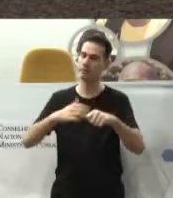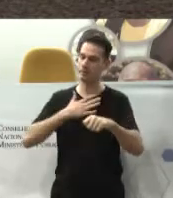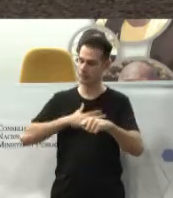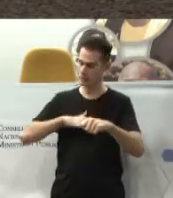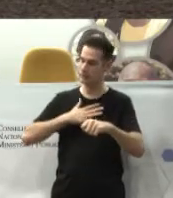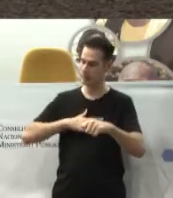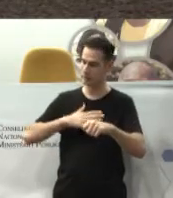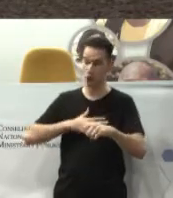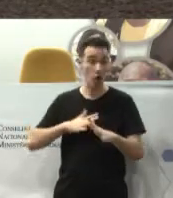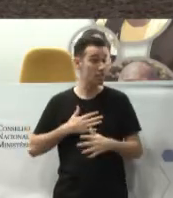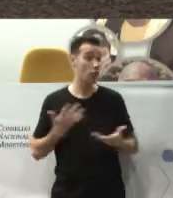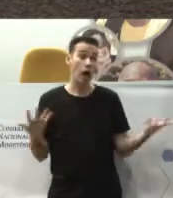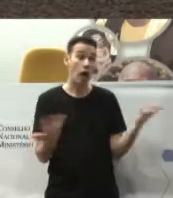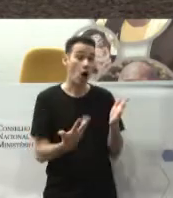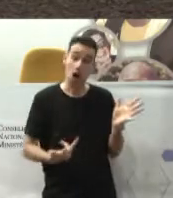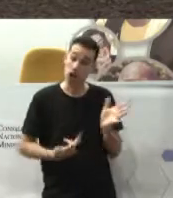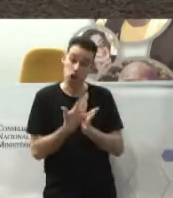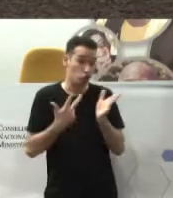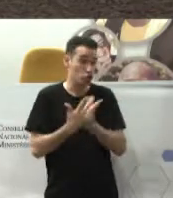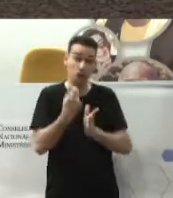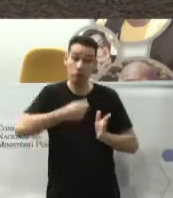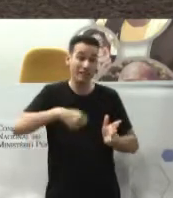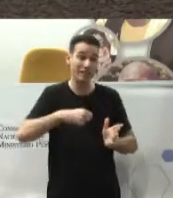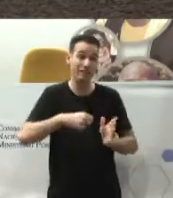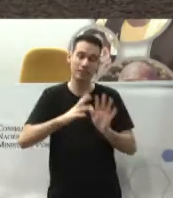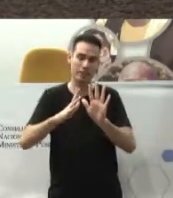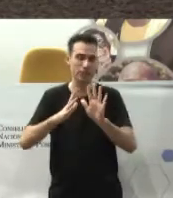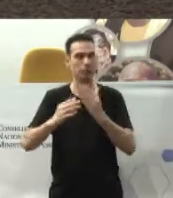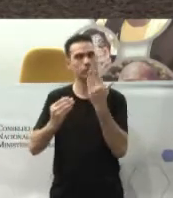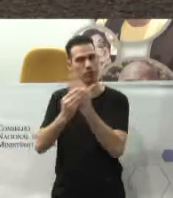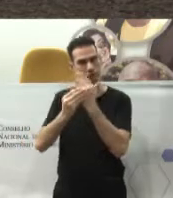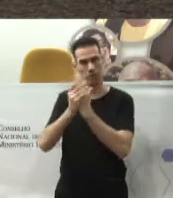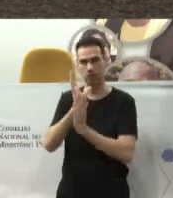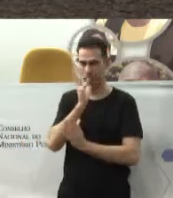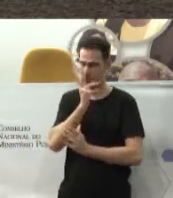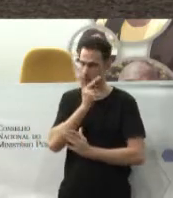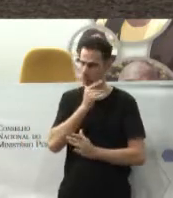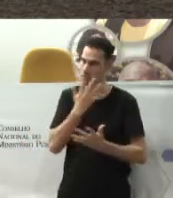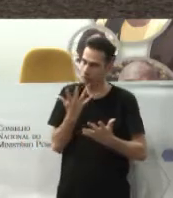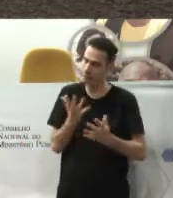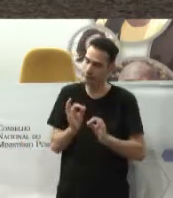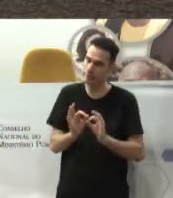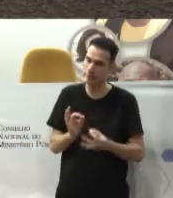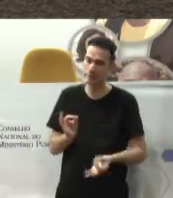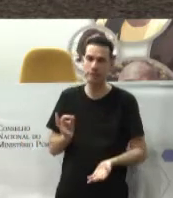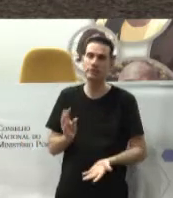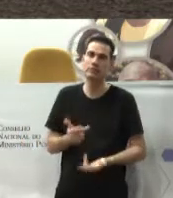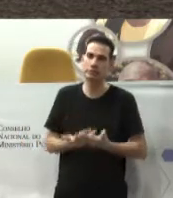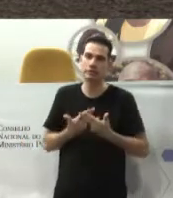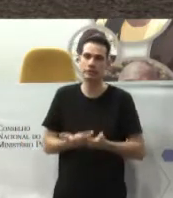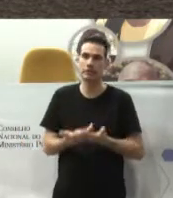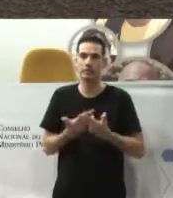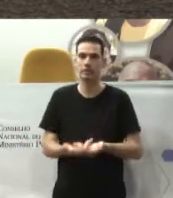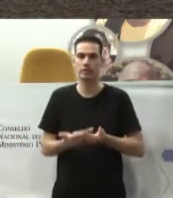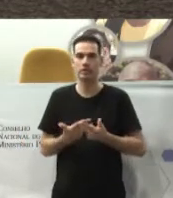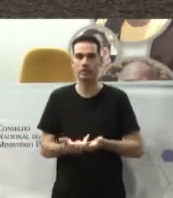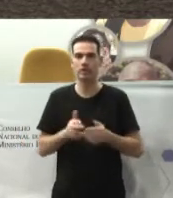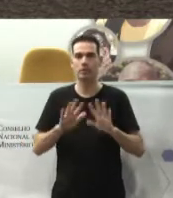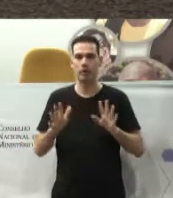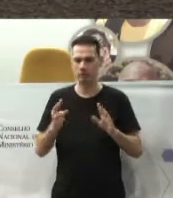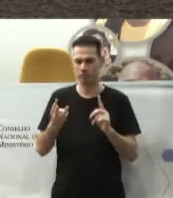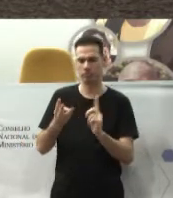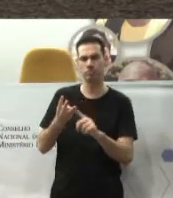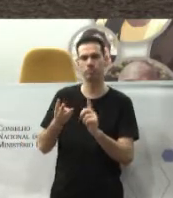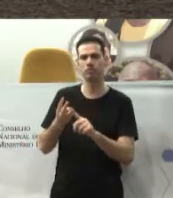quebrado querendo a cirurgia. Né? Então, esse é o lado ruim. Por que que a gente tem um monte, por que que, de modo geral, a solução